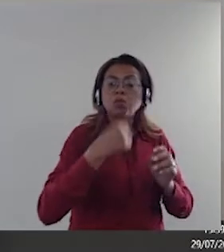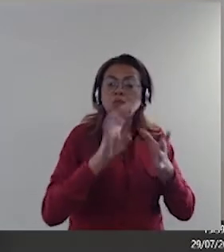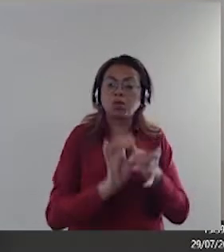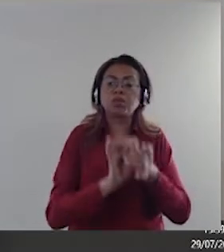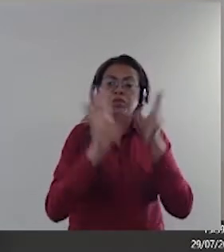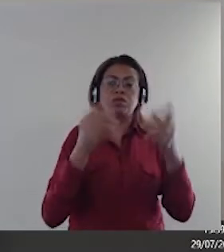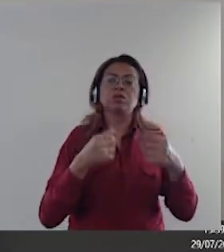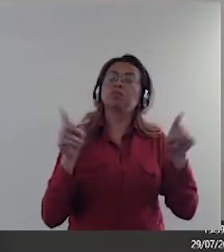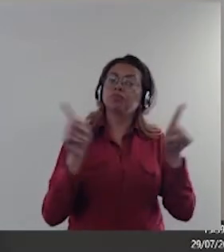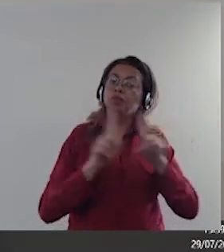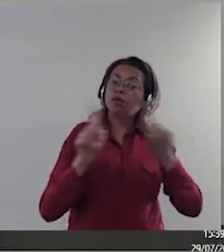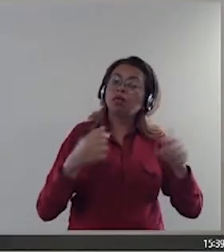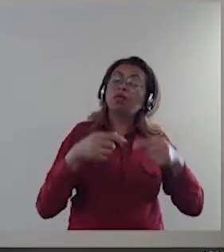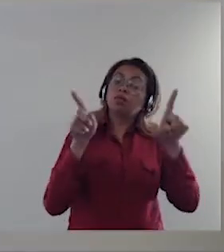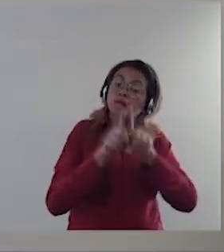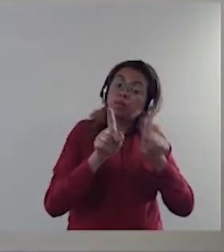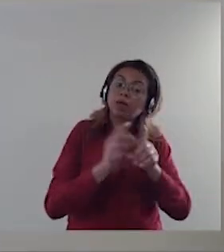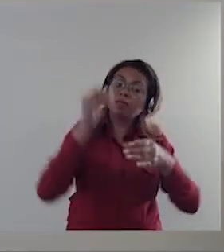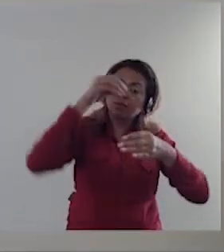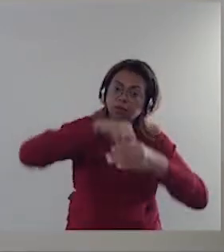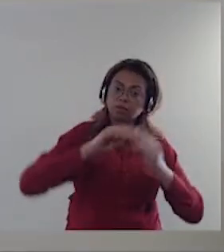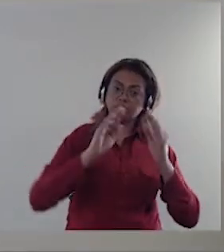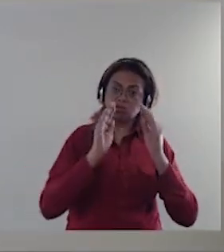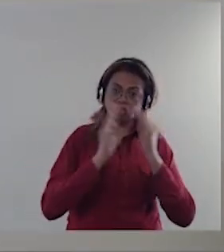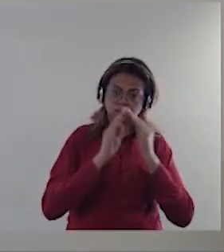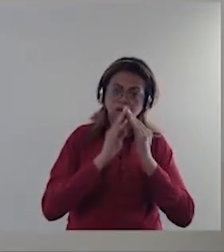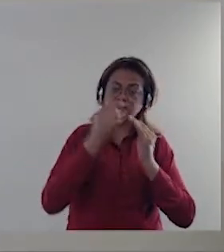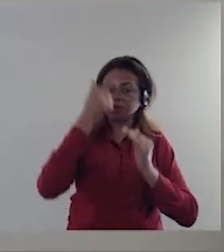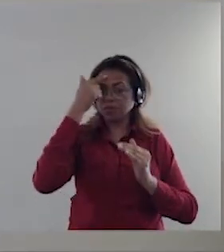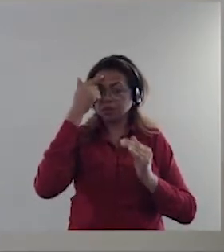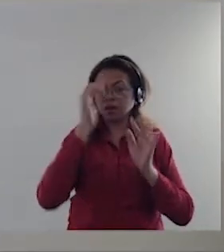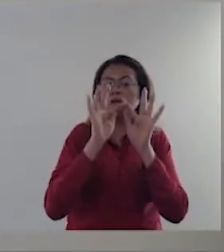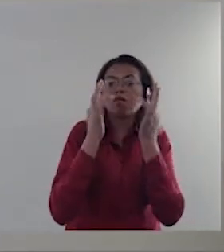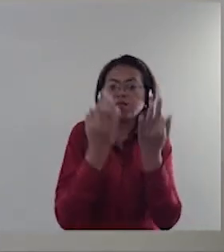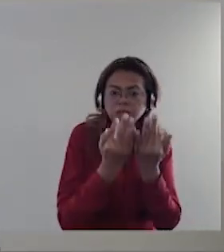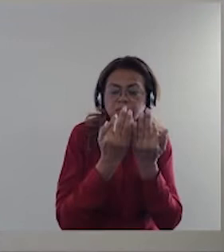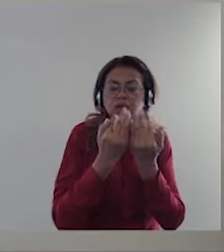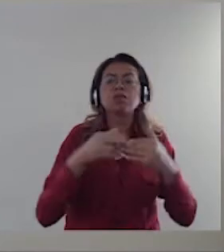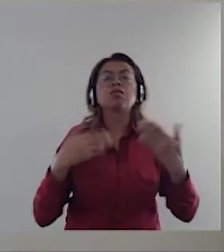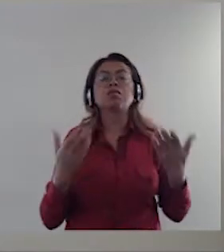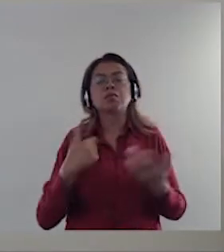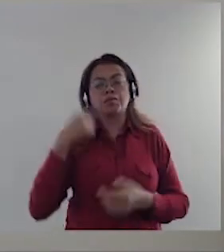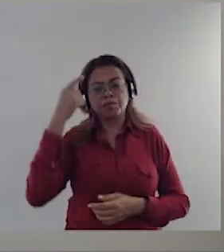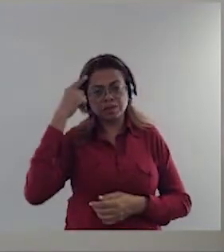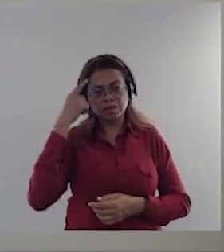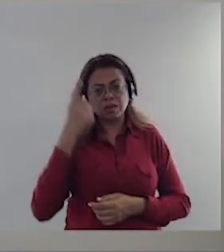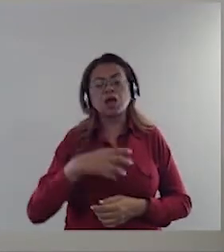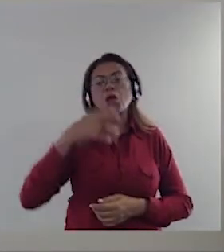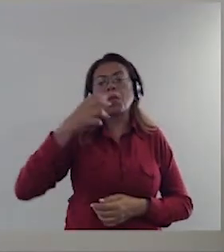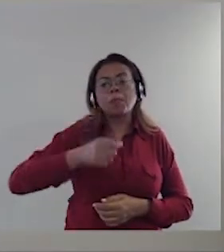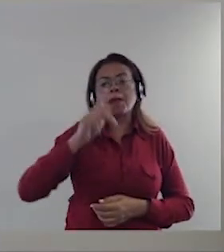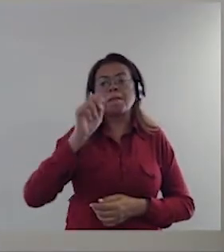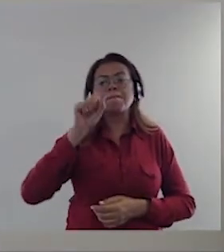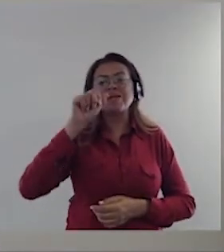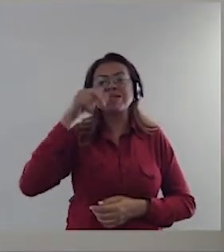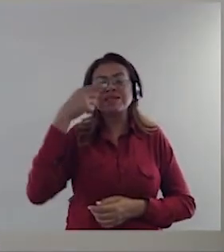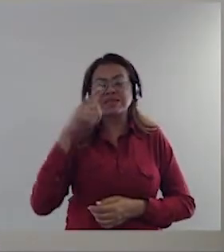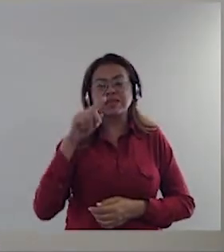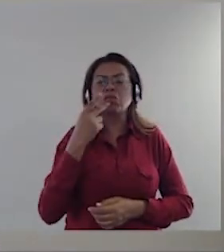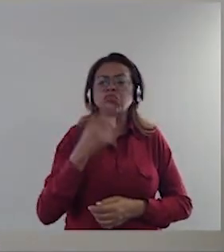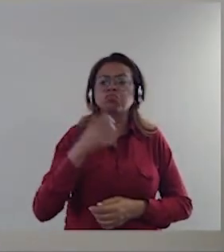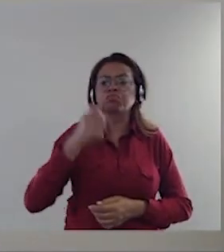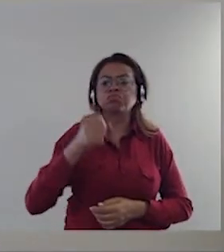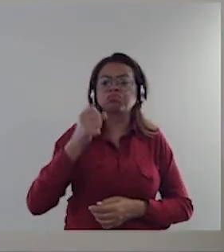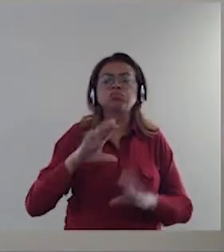ambiente de família que vão ser importantes para a gente. Por exemplo, na questão relacionada ao pensionamento, a pensão, vai ser muito mais